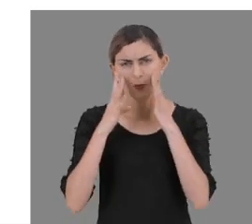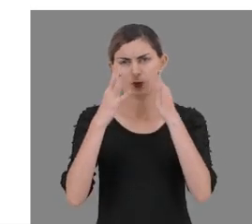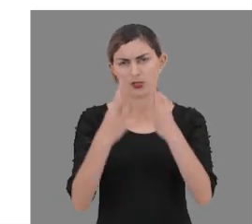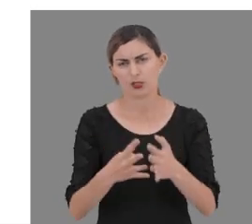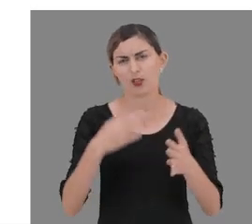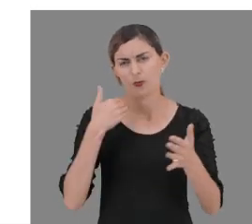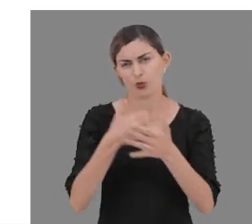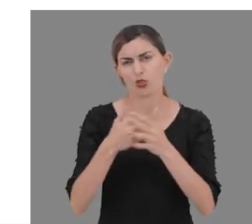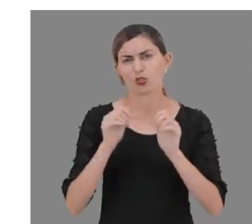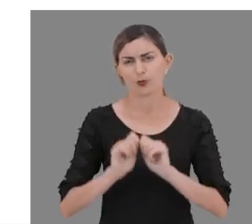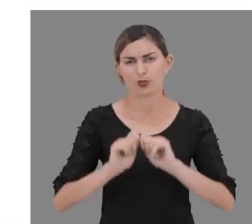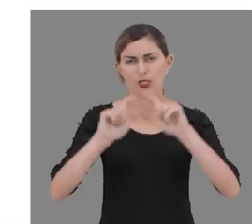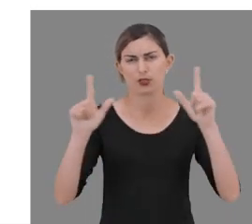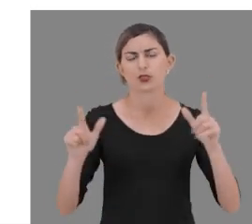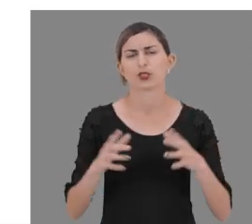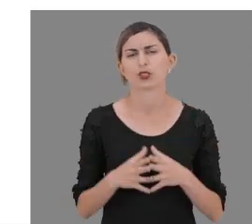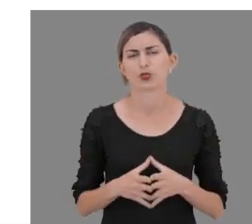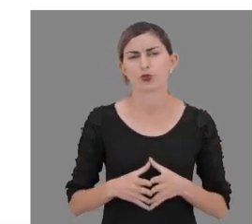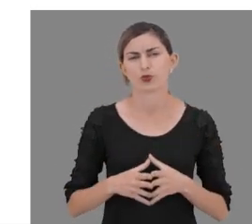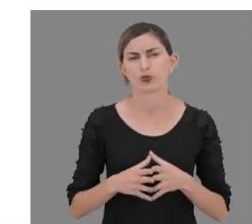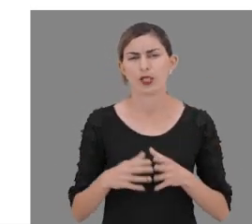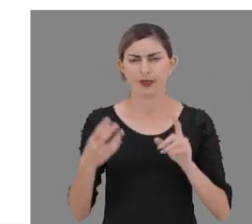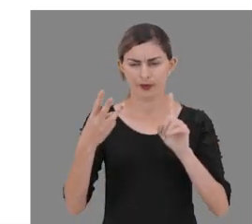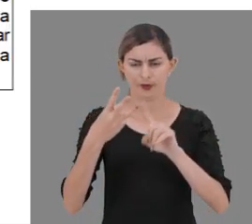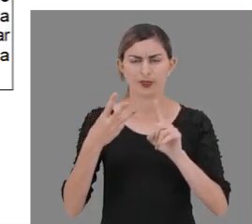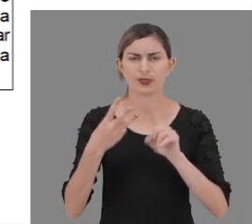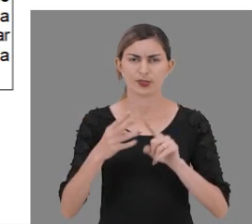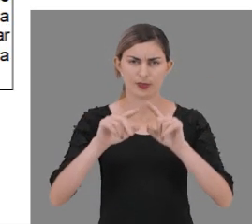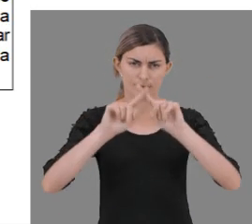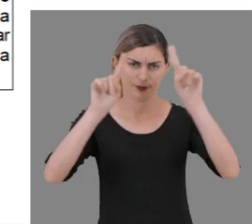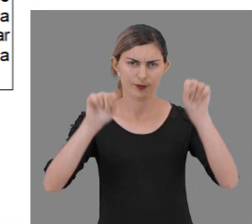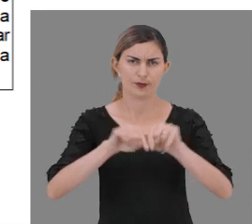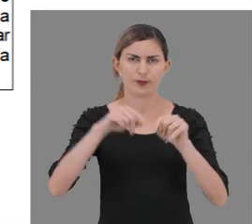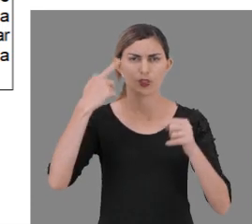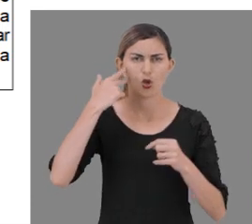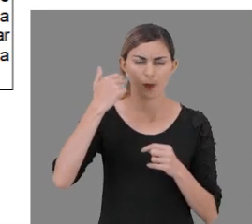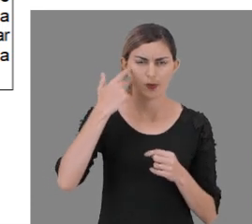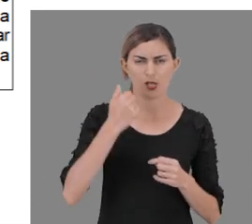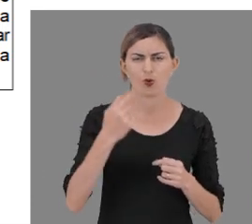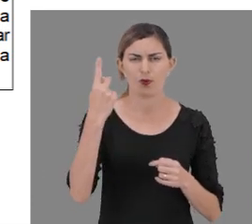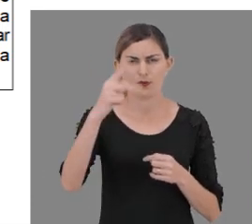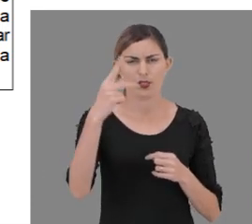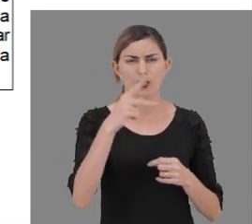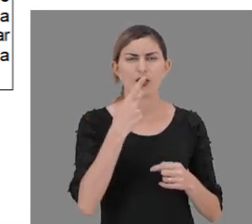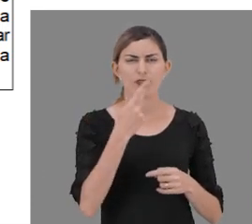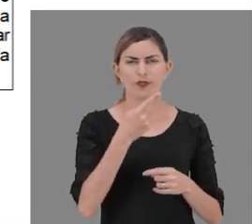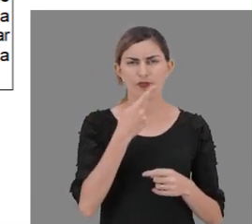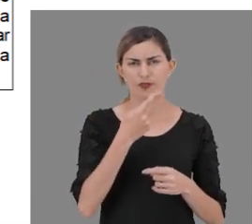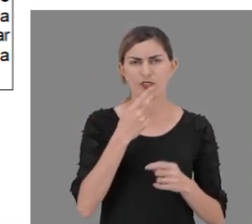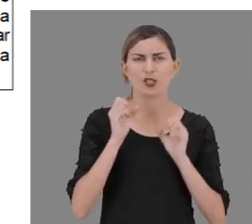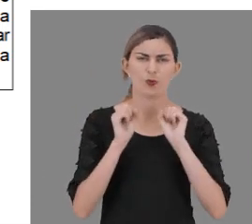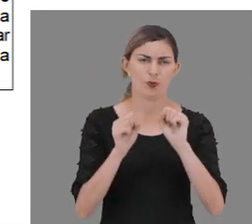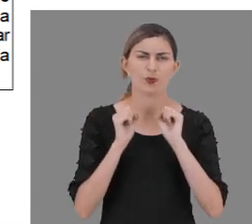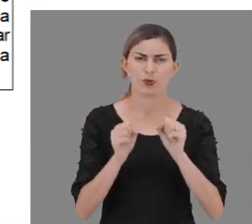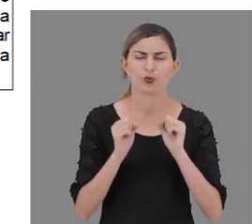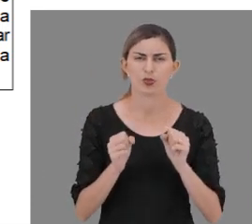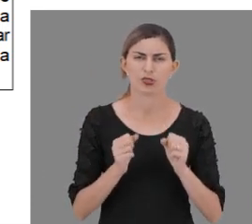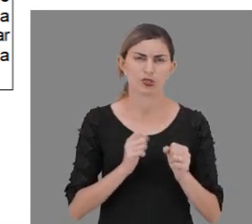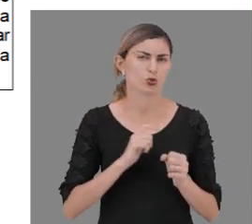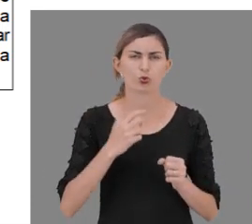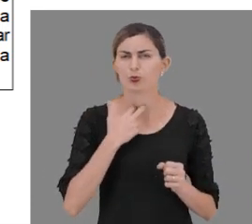complexo, observe na próxima figura. A terceira forma normal, ela diz